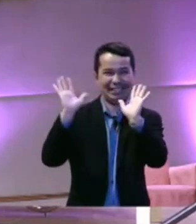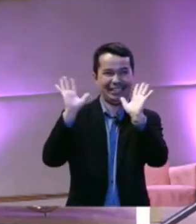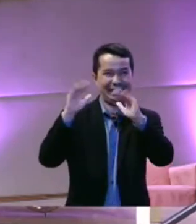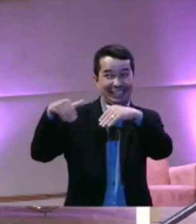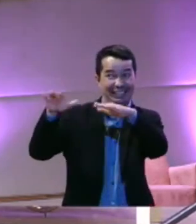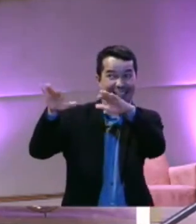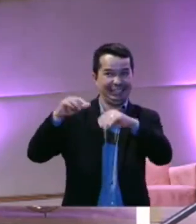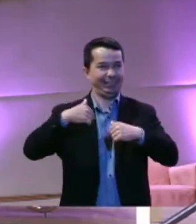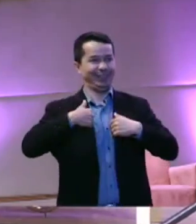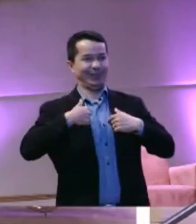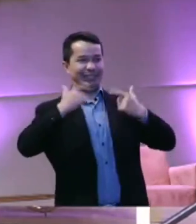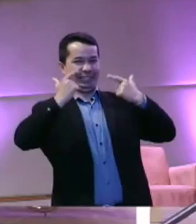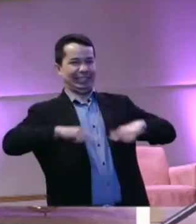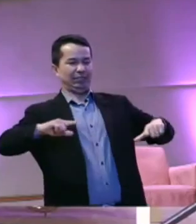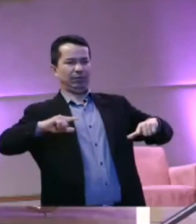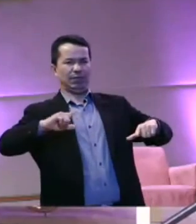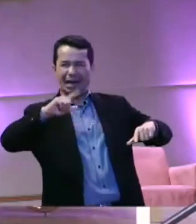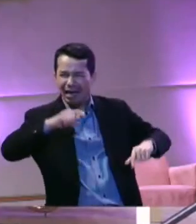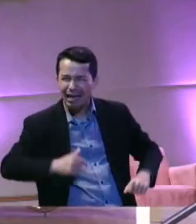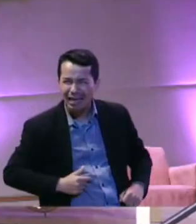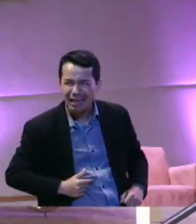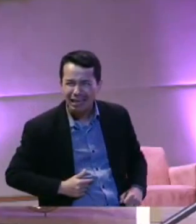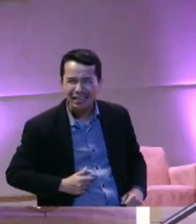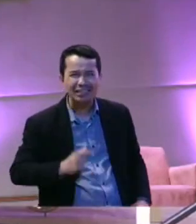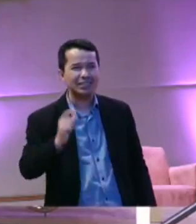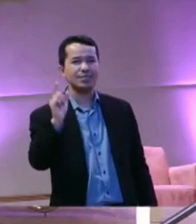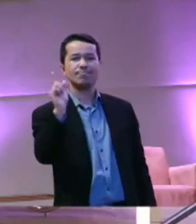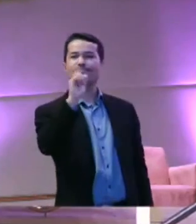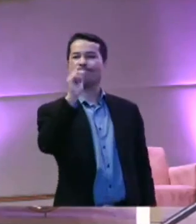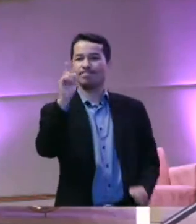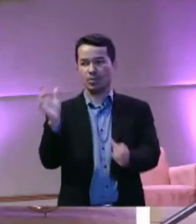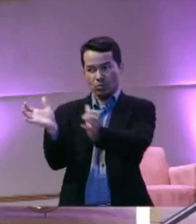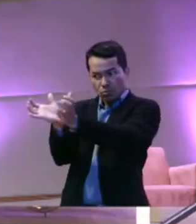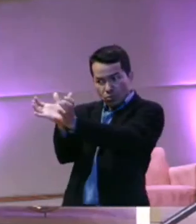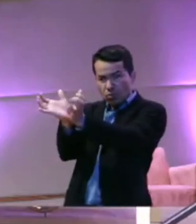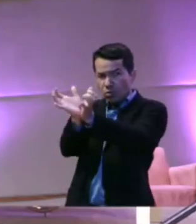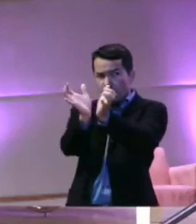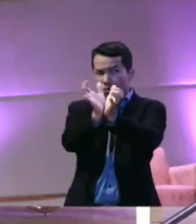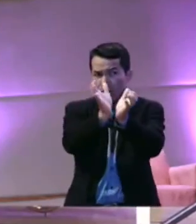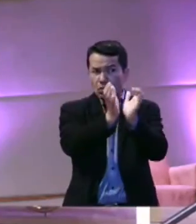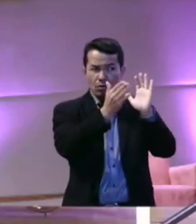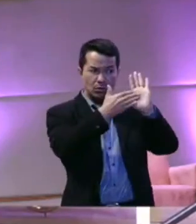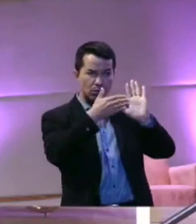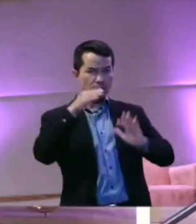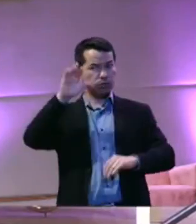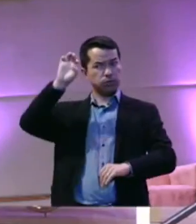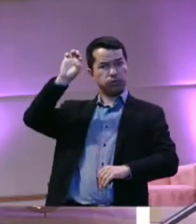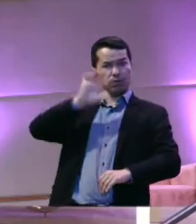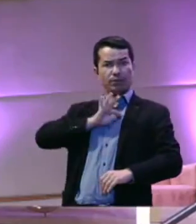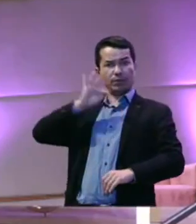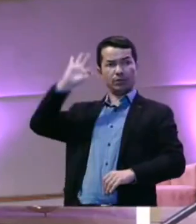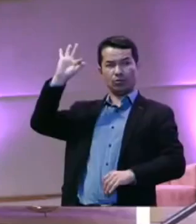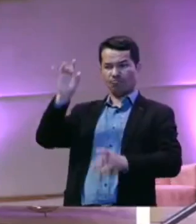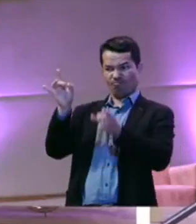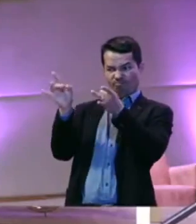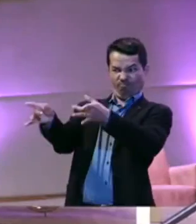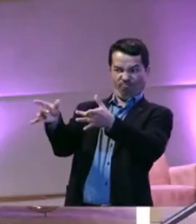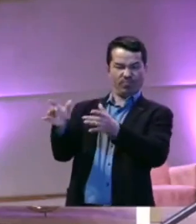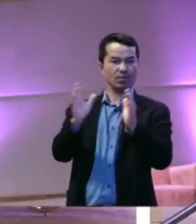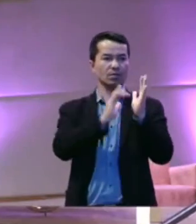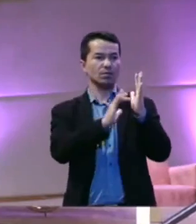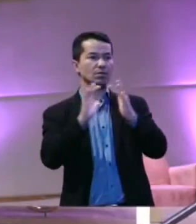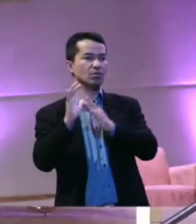eles rejeitaram Jesus, todos nós sabemos disso. Geralmente nós podemos dizer que isso não tem nada a ver com a